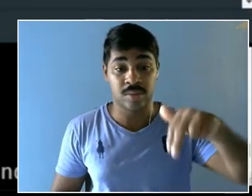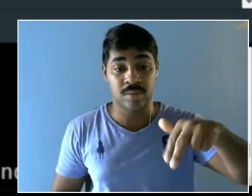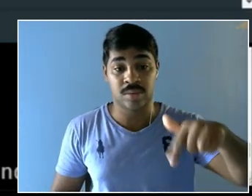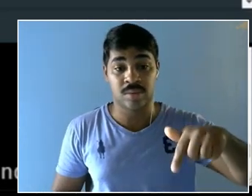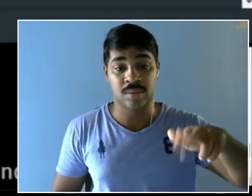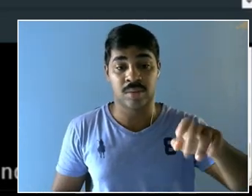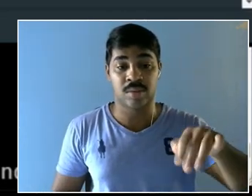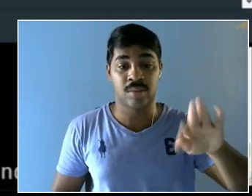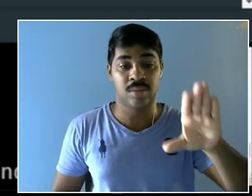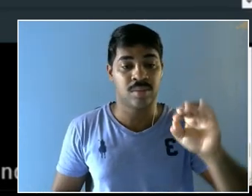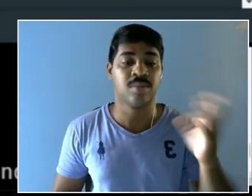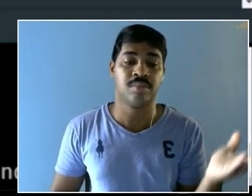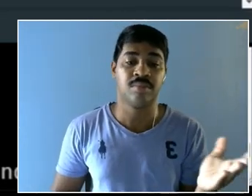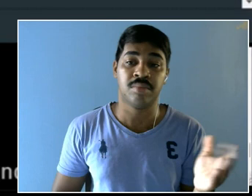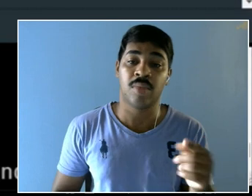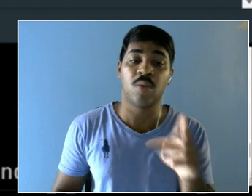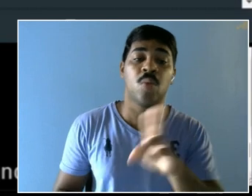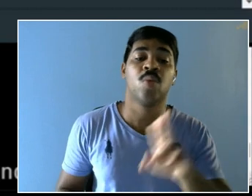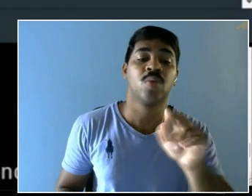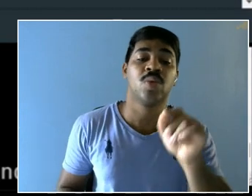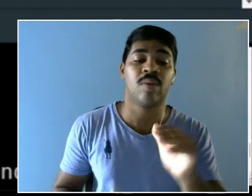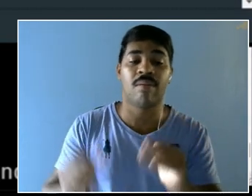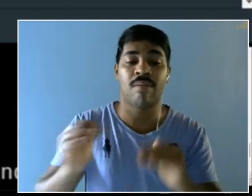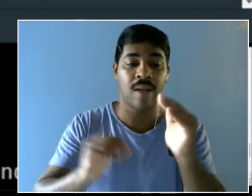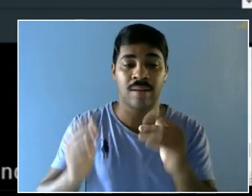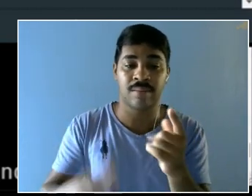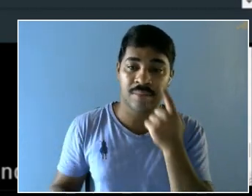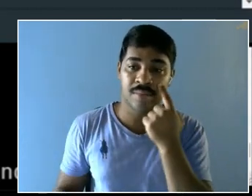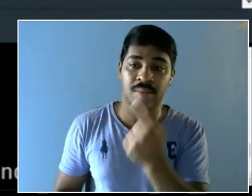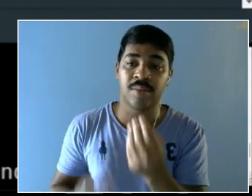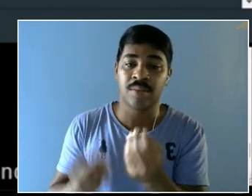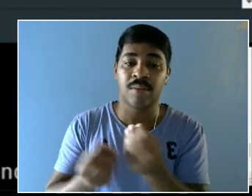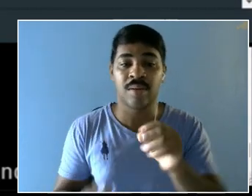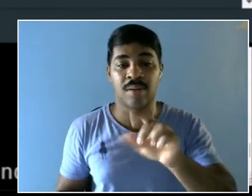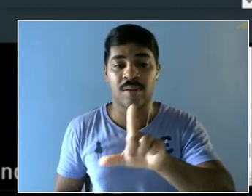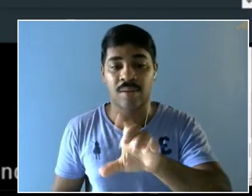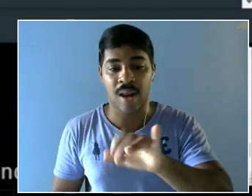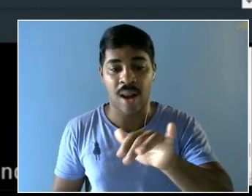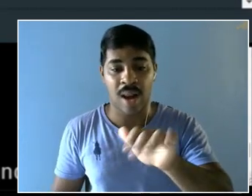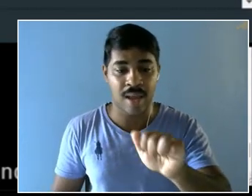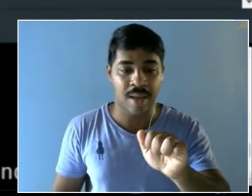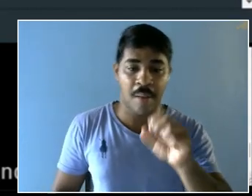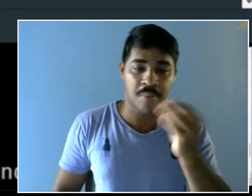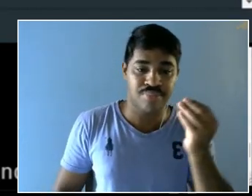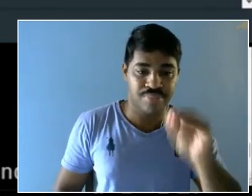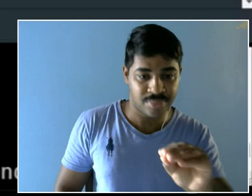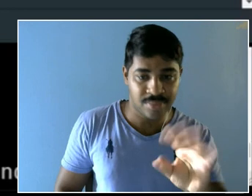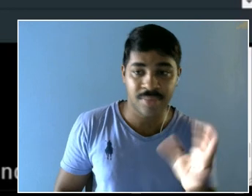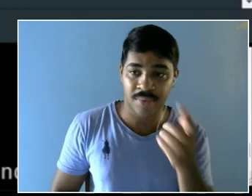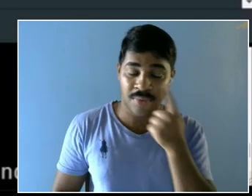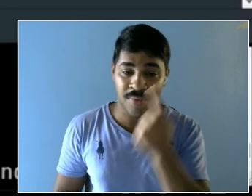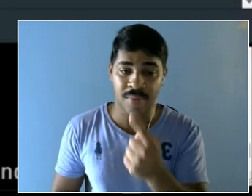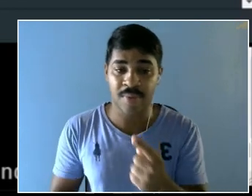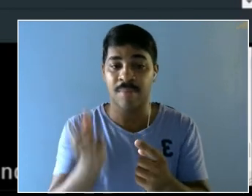um contador, nós utilizamos uma variável que o usuário insere usando o layer. Vocês estão vendo como que o enquanto é